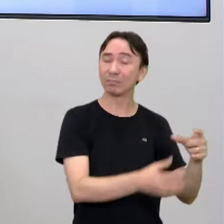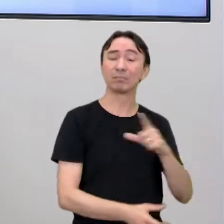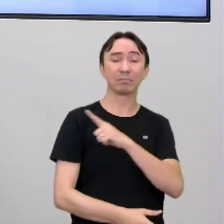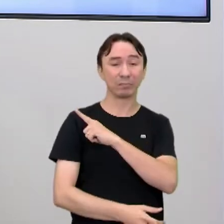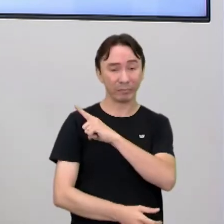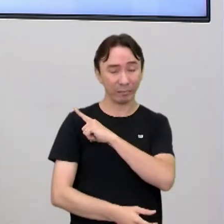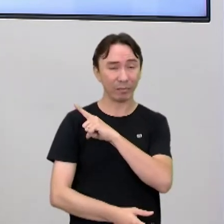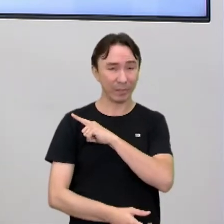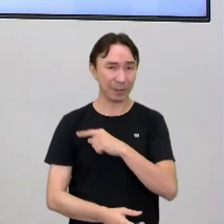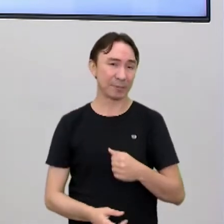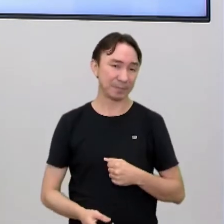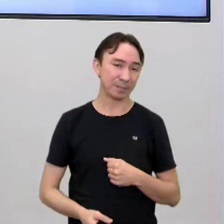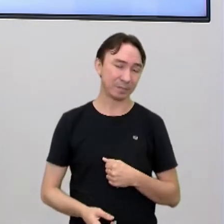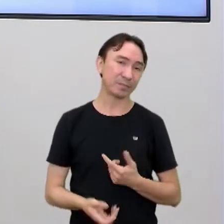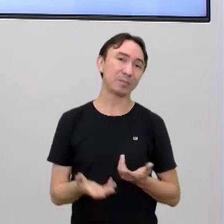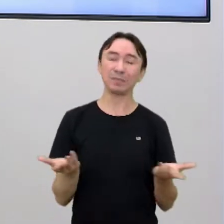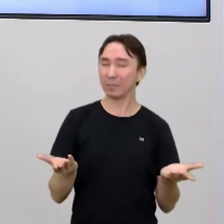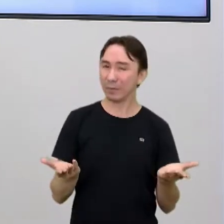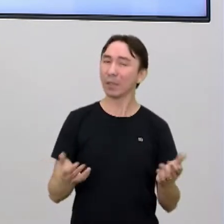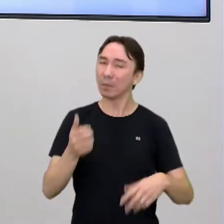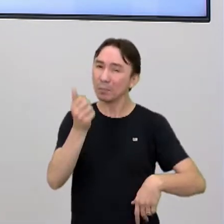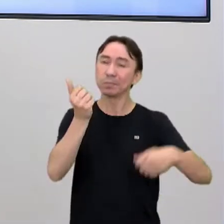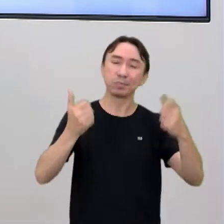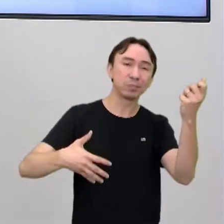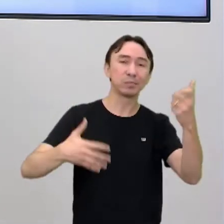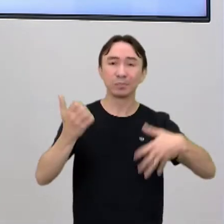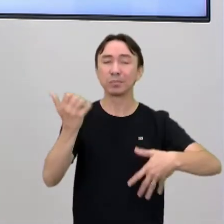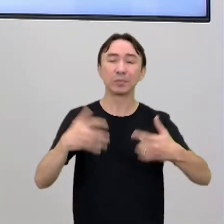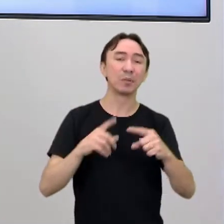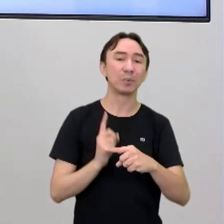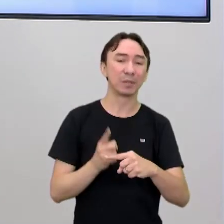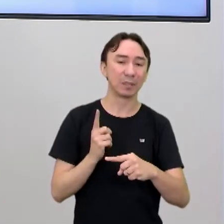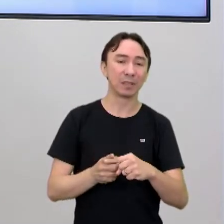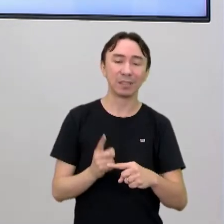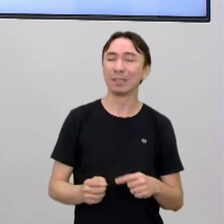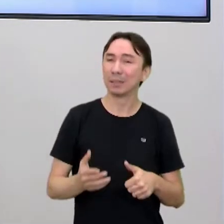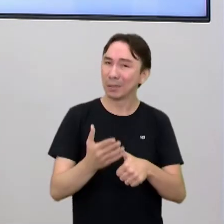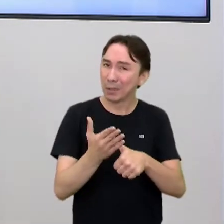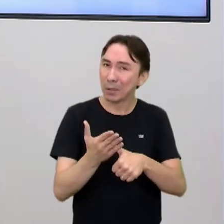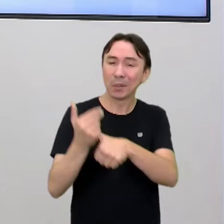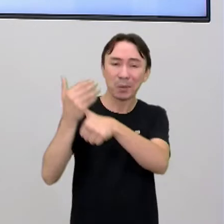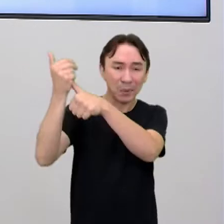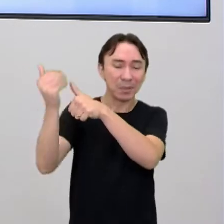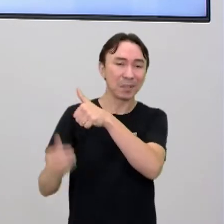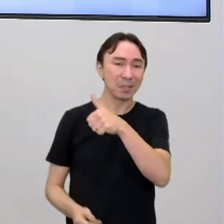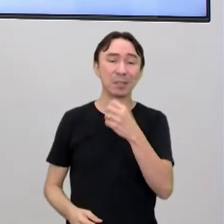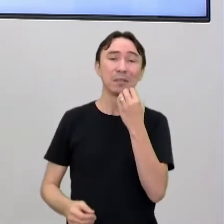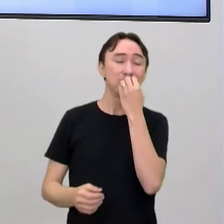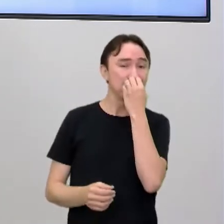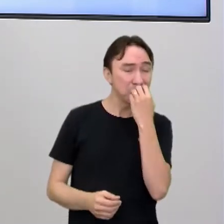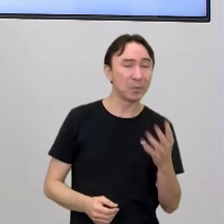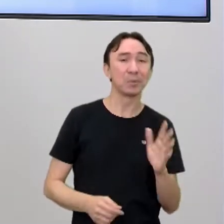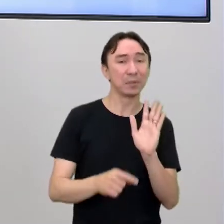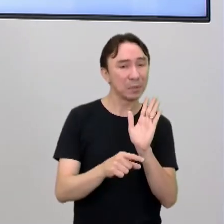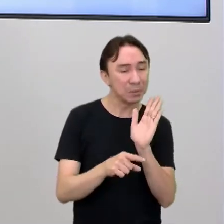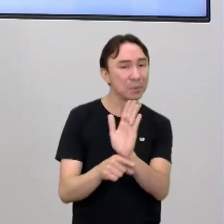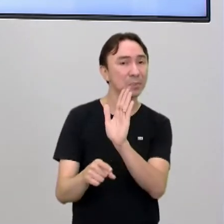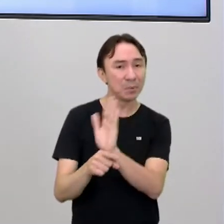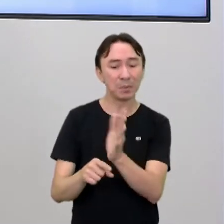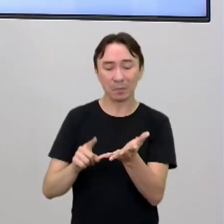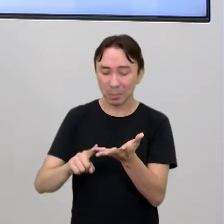essa celebração das questões tecnológicas que estão tão de perto com a gente por causa